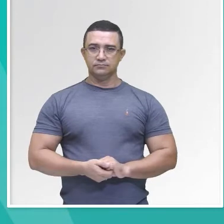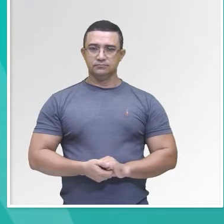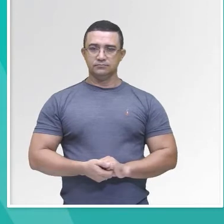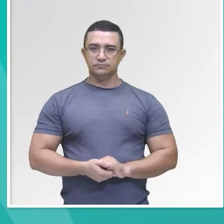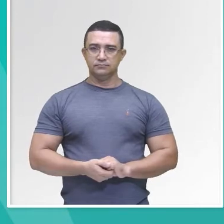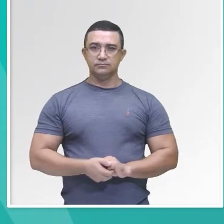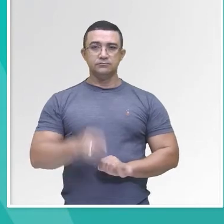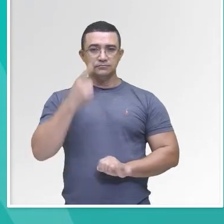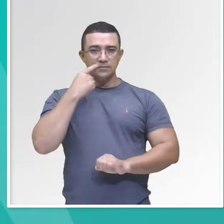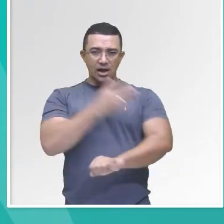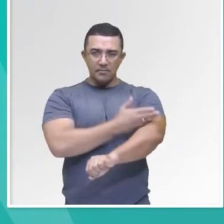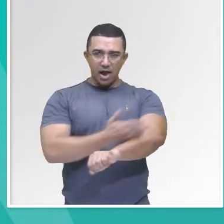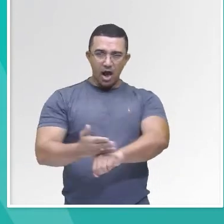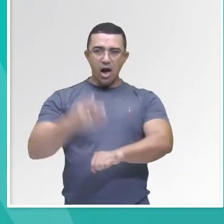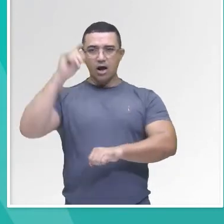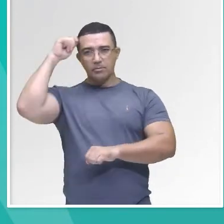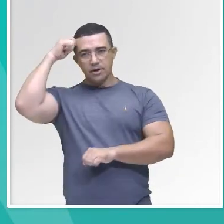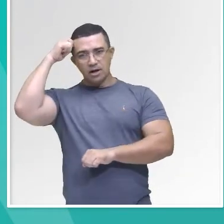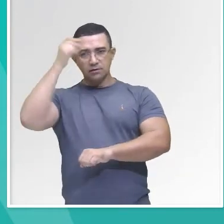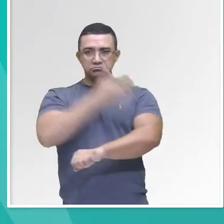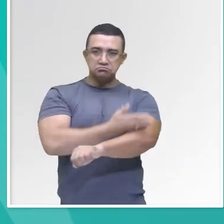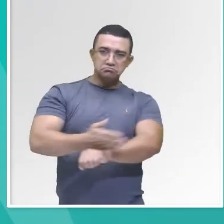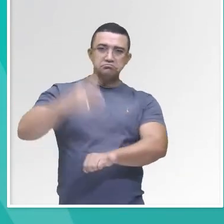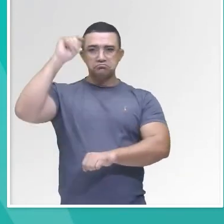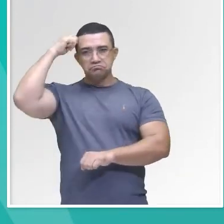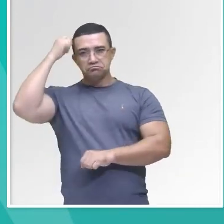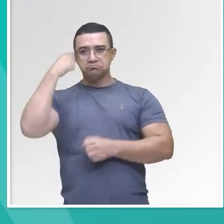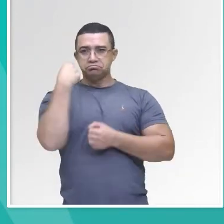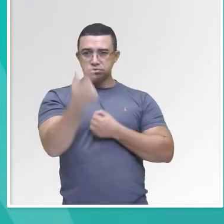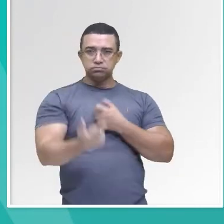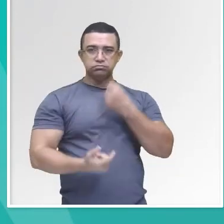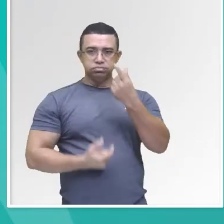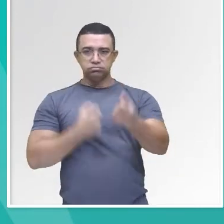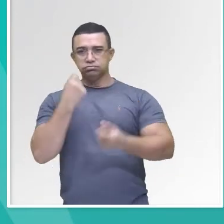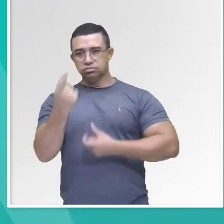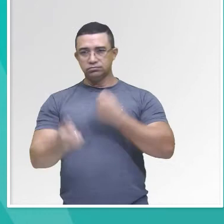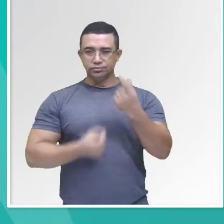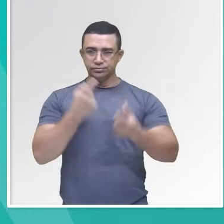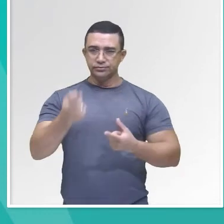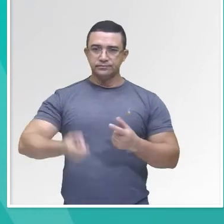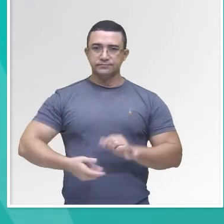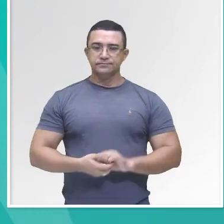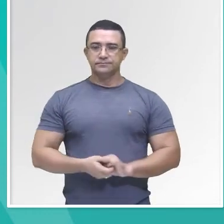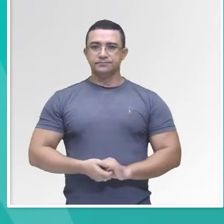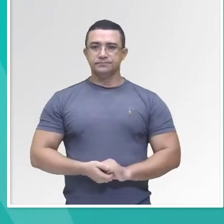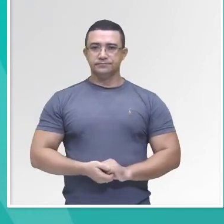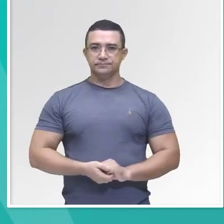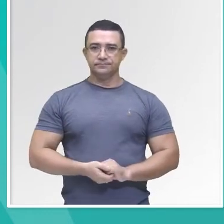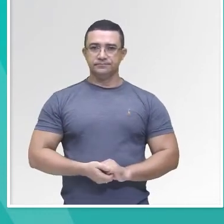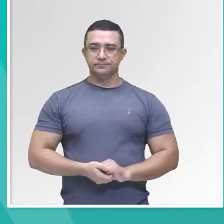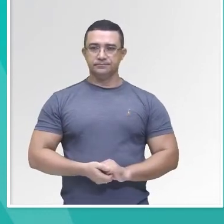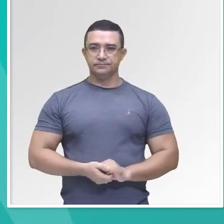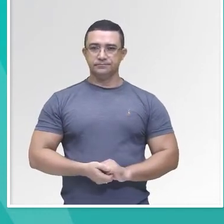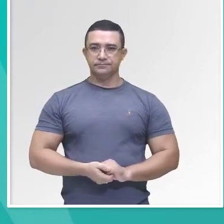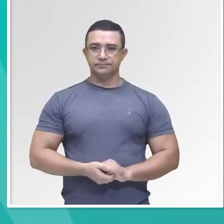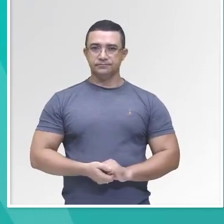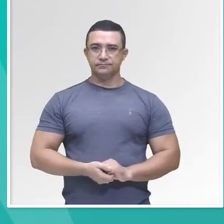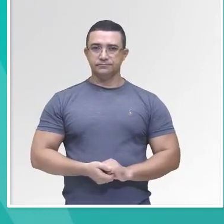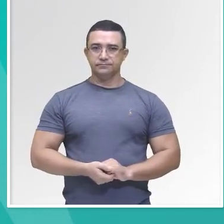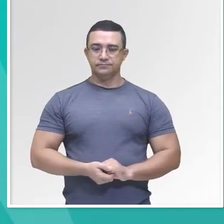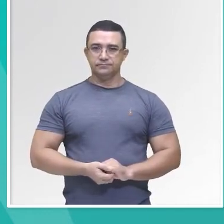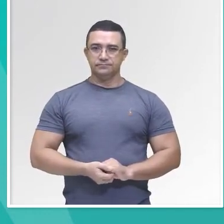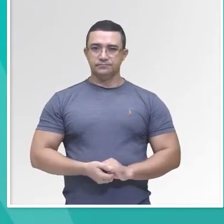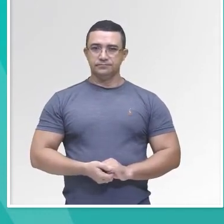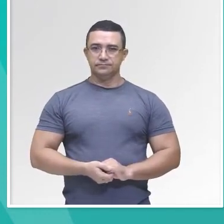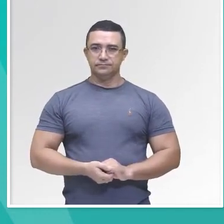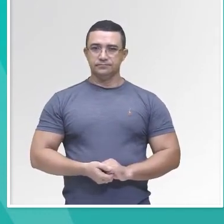e a próxima toda negra. Tá certo? Então, muda aí de cor. No caso,